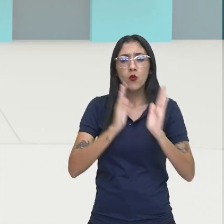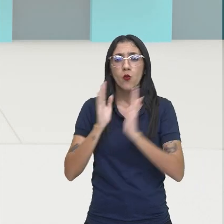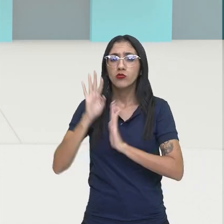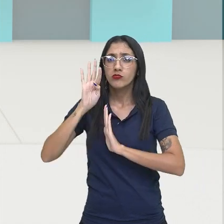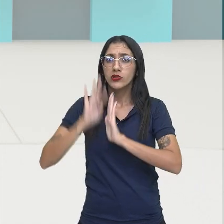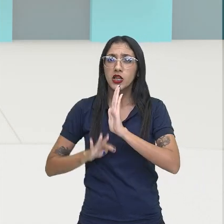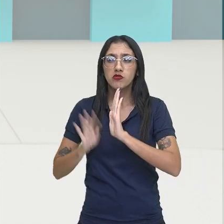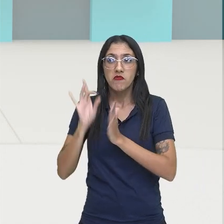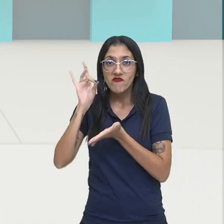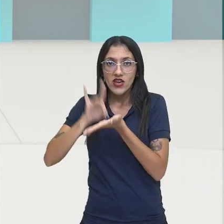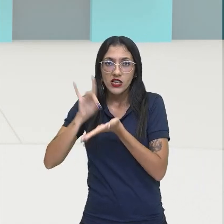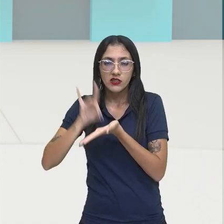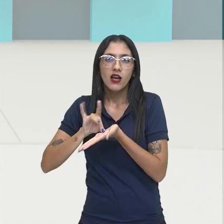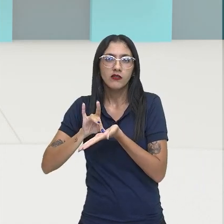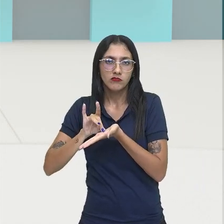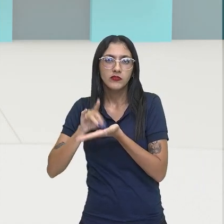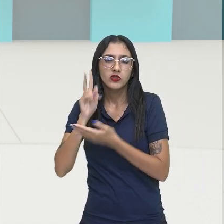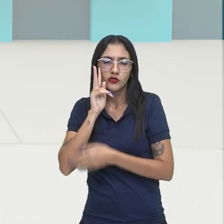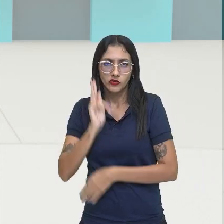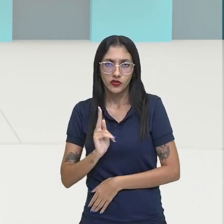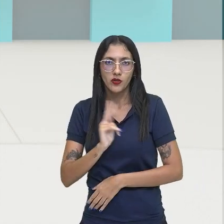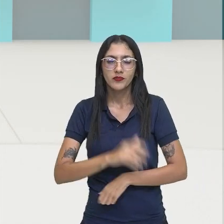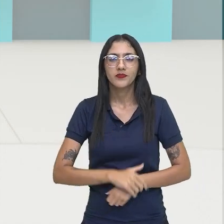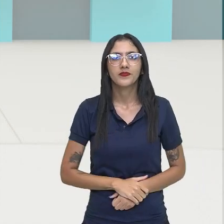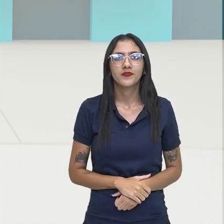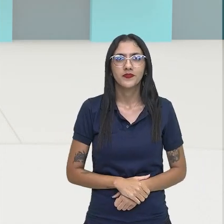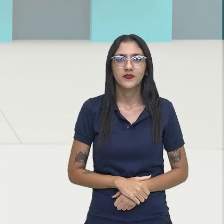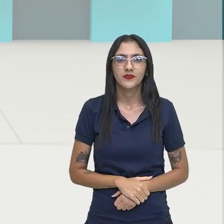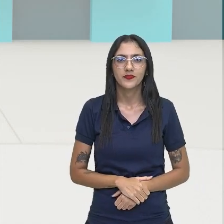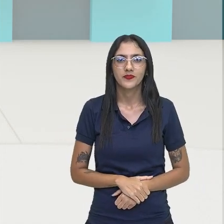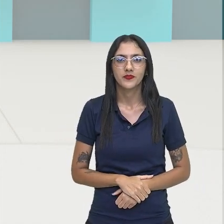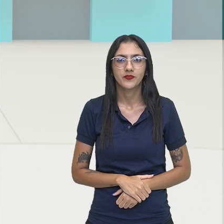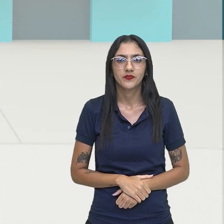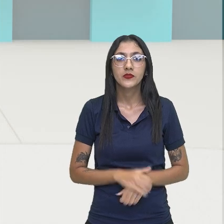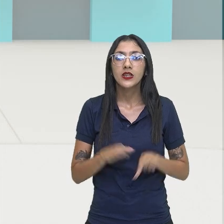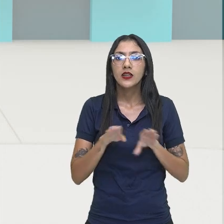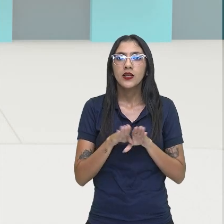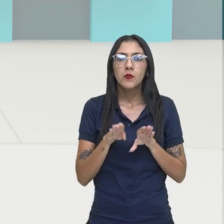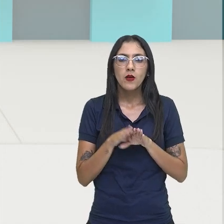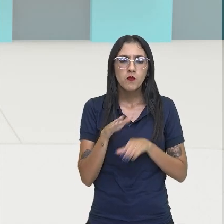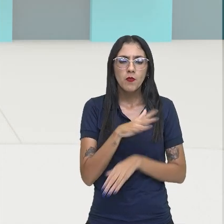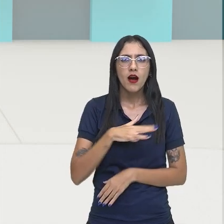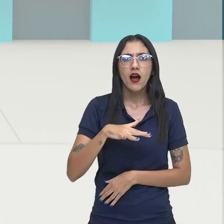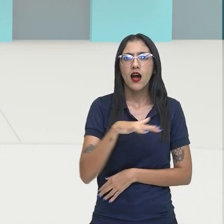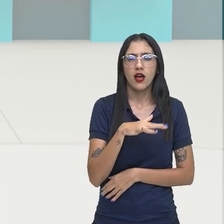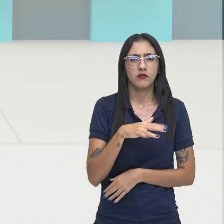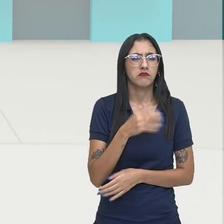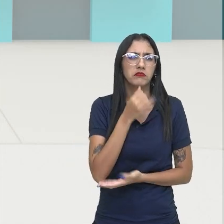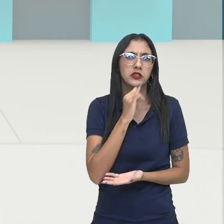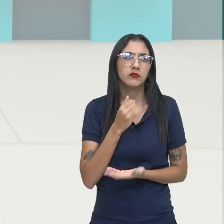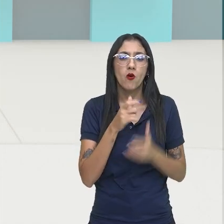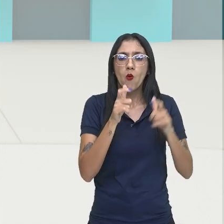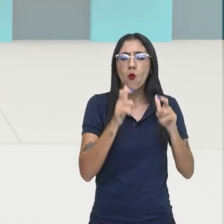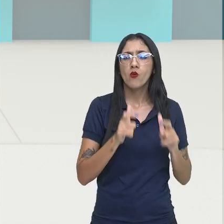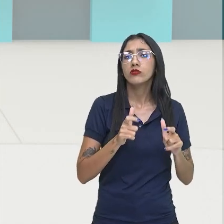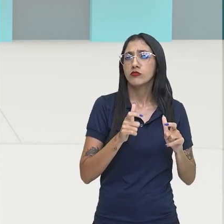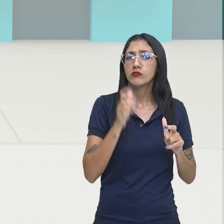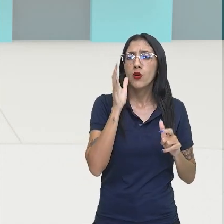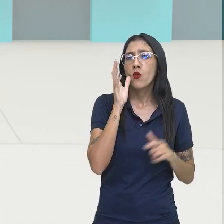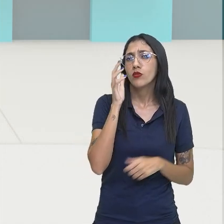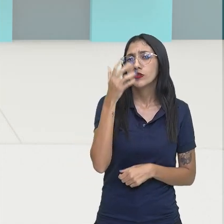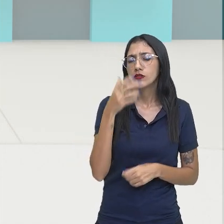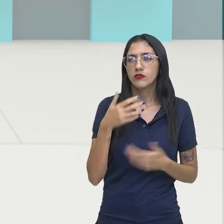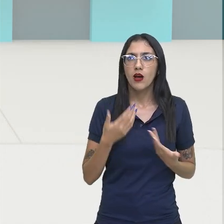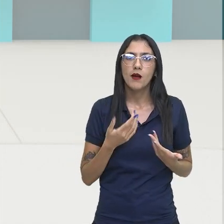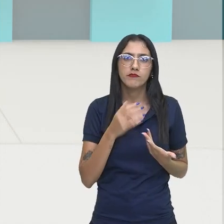que não é fictício, beleza? Nós vamos ter um espaço, ou seja, onde a história é contada. Então, eu poderia